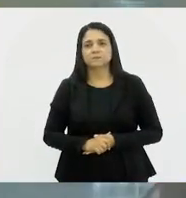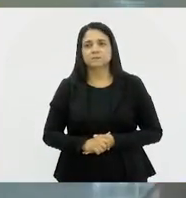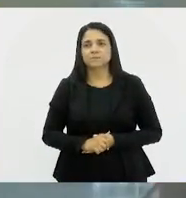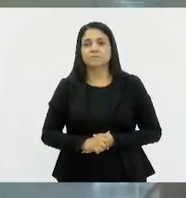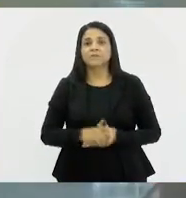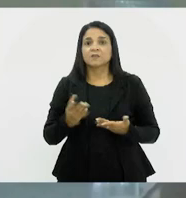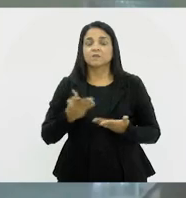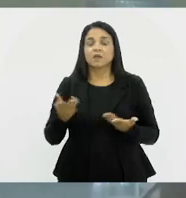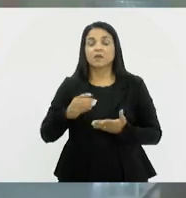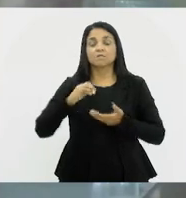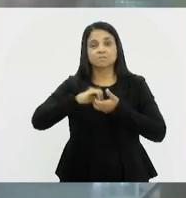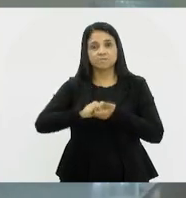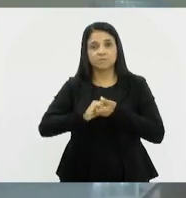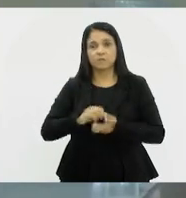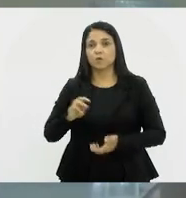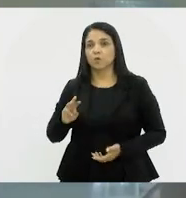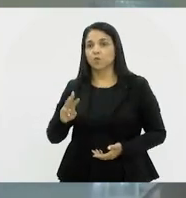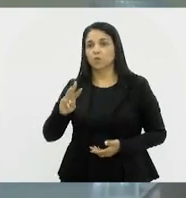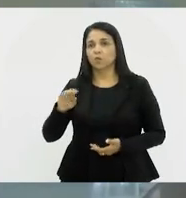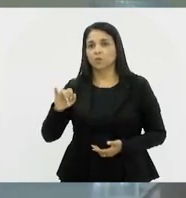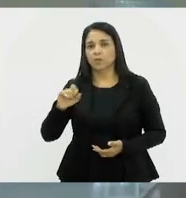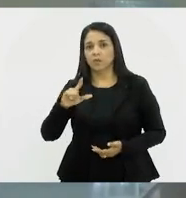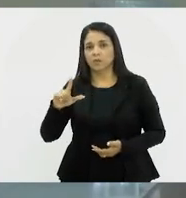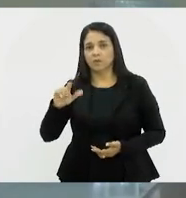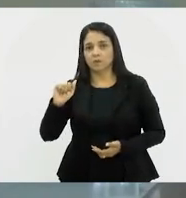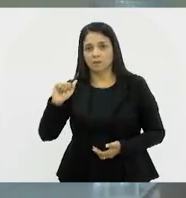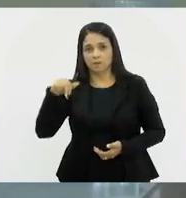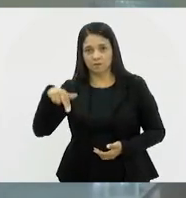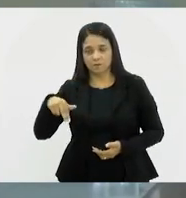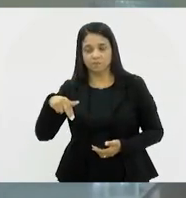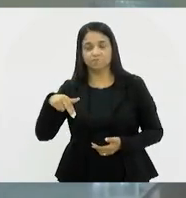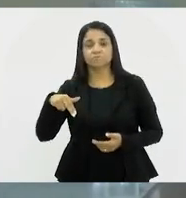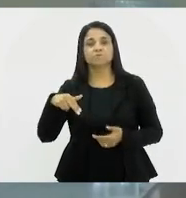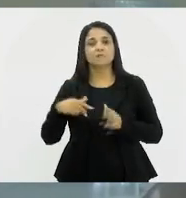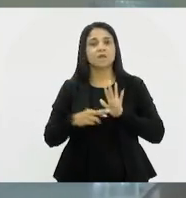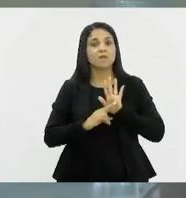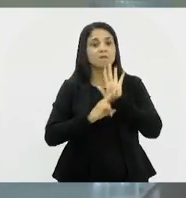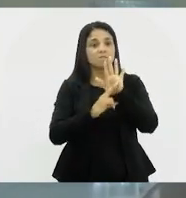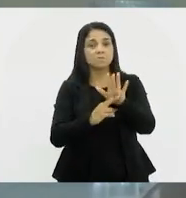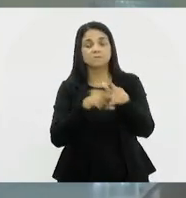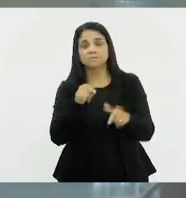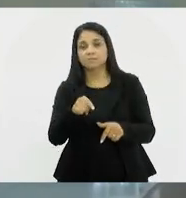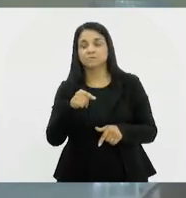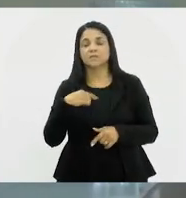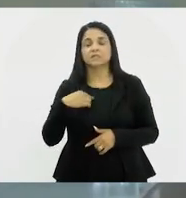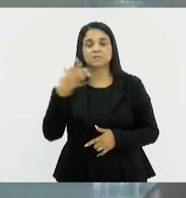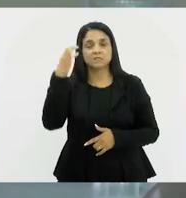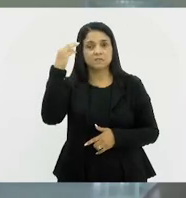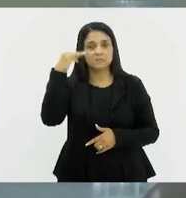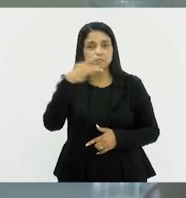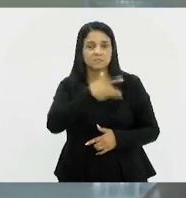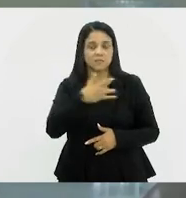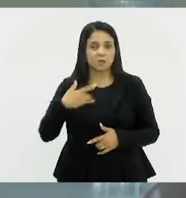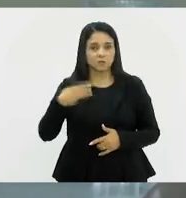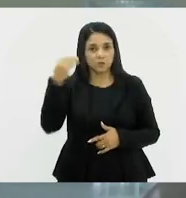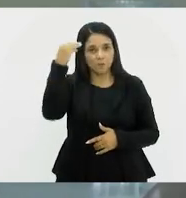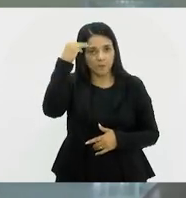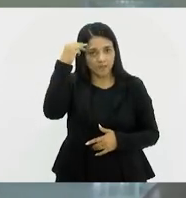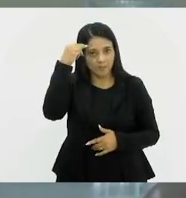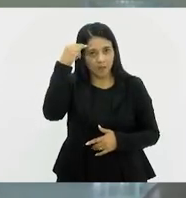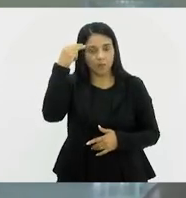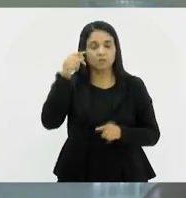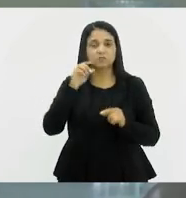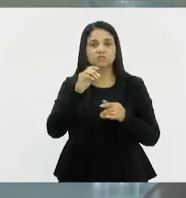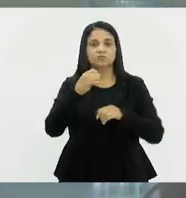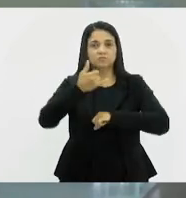que hoje coordena, está representando a saúde mental de Volta Redonda. Obrigado, William, pela presença, pelo trabalho que vocês